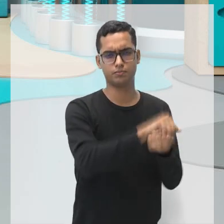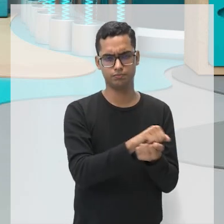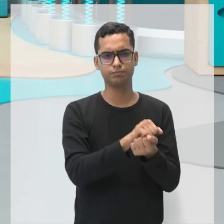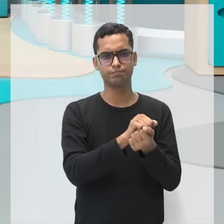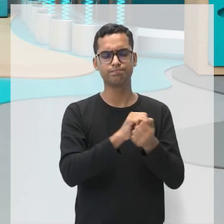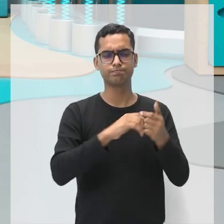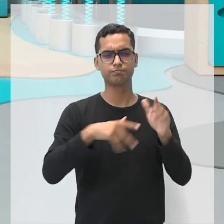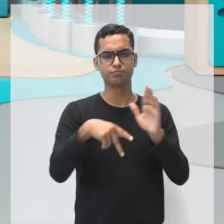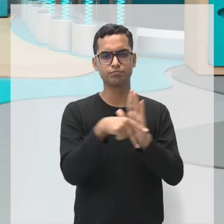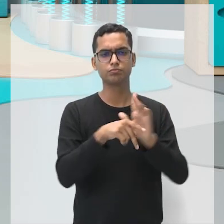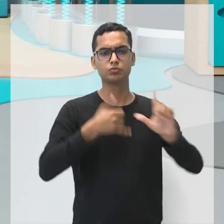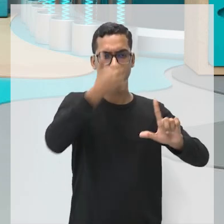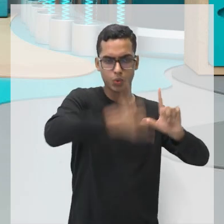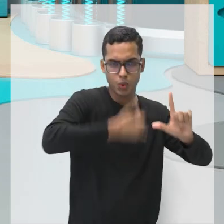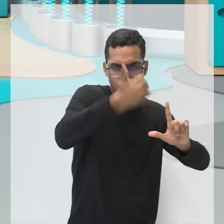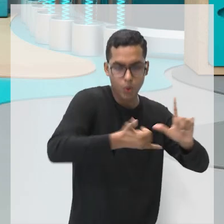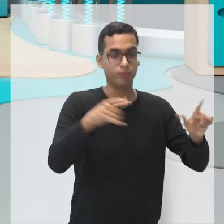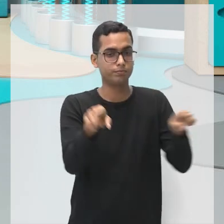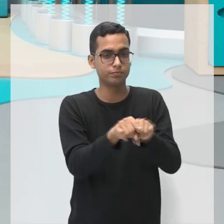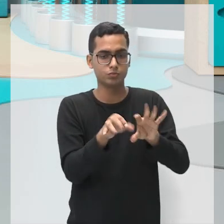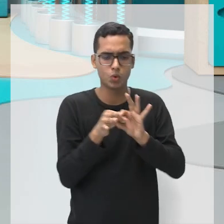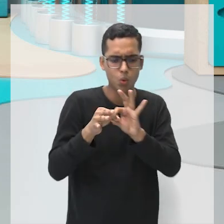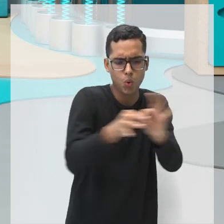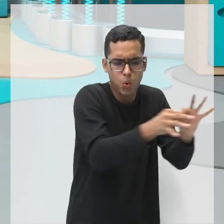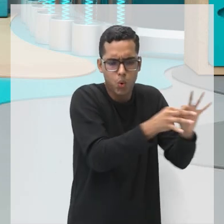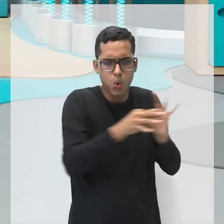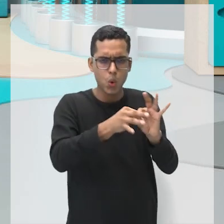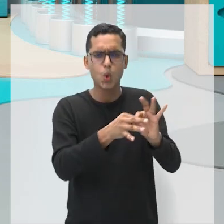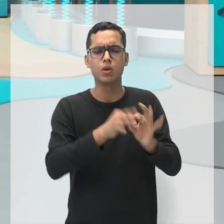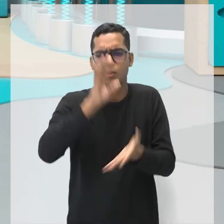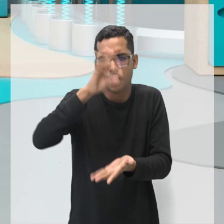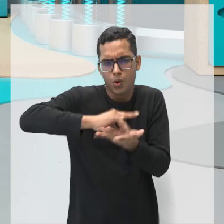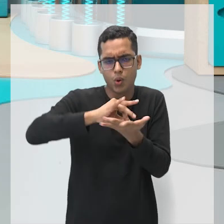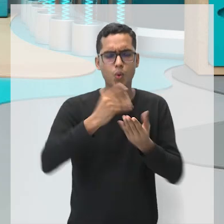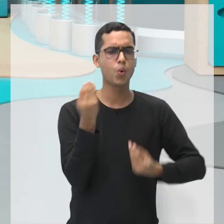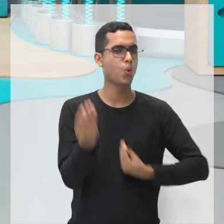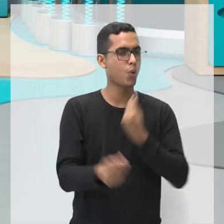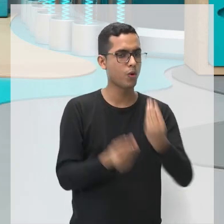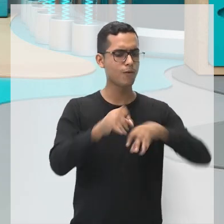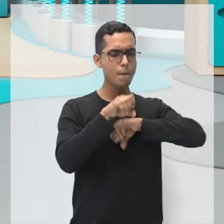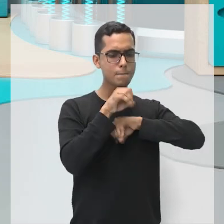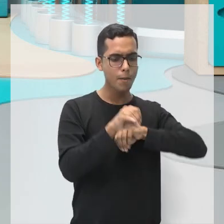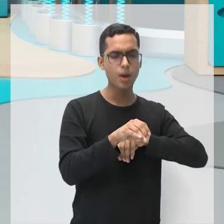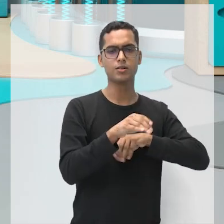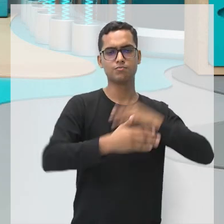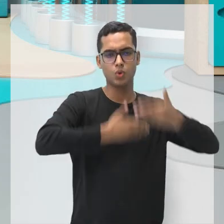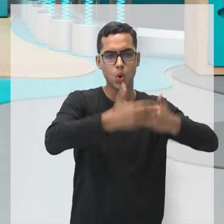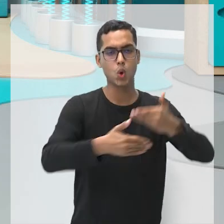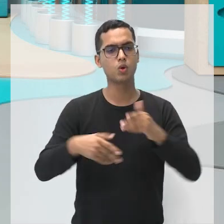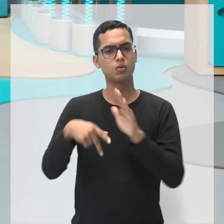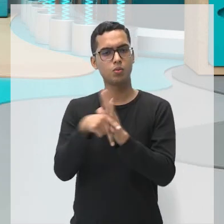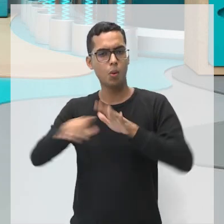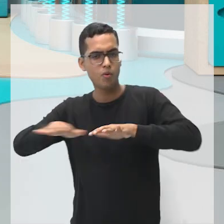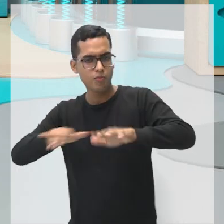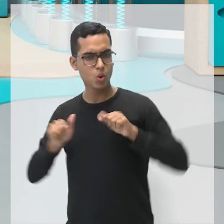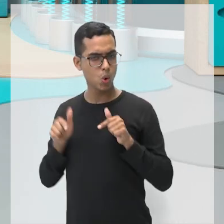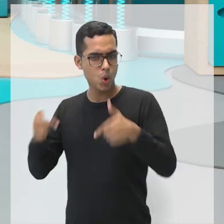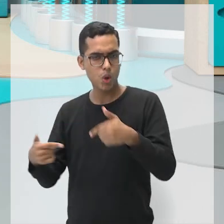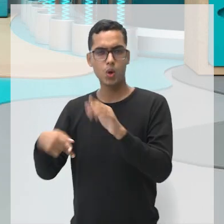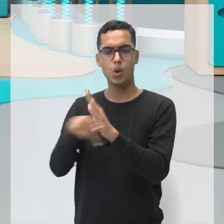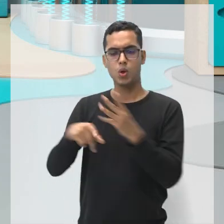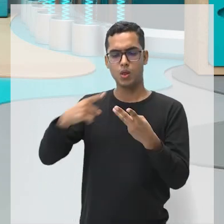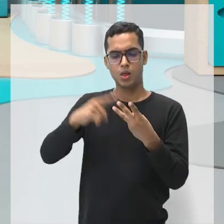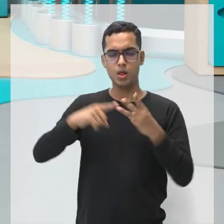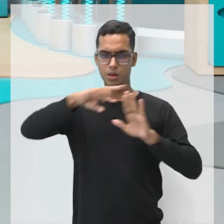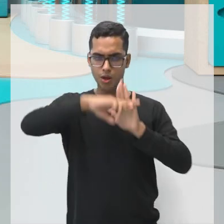lúdica, porém integral, né? Com todo o processo ali de ensino dos movimentos, as ações,